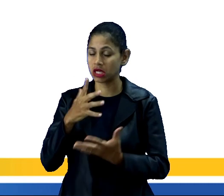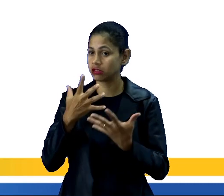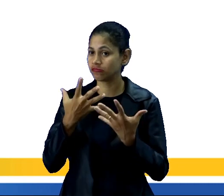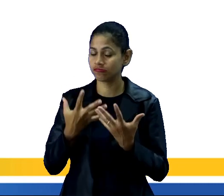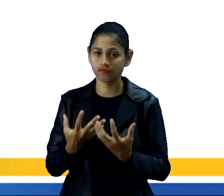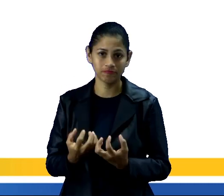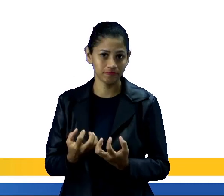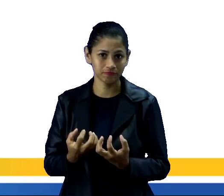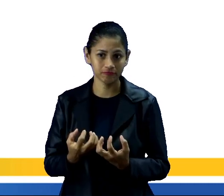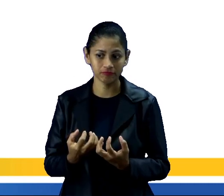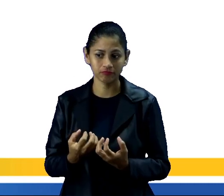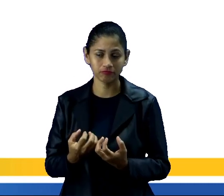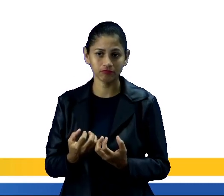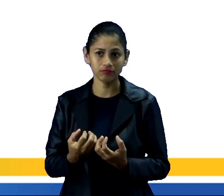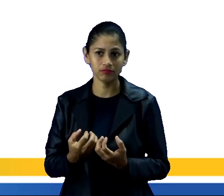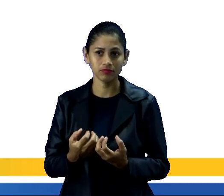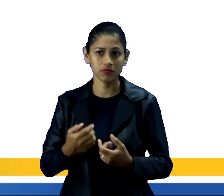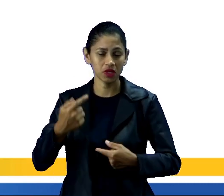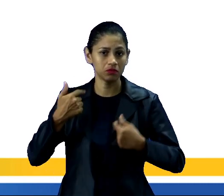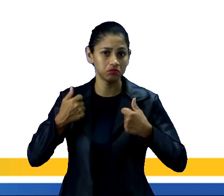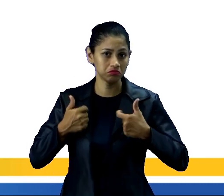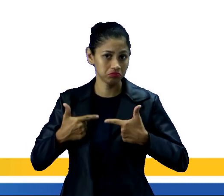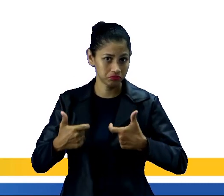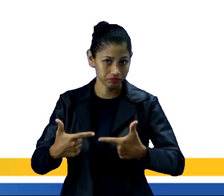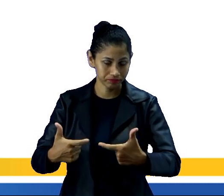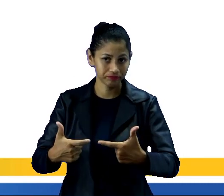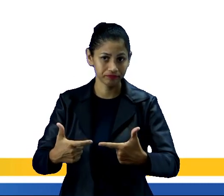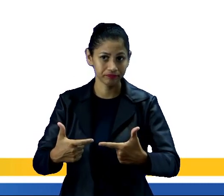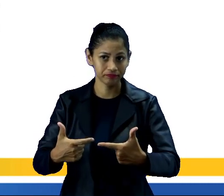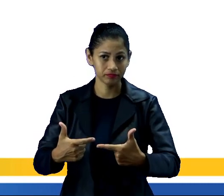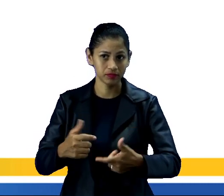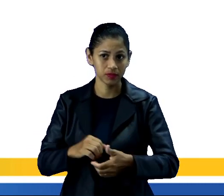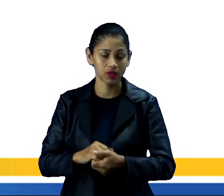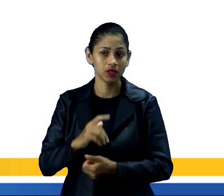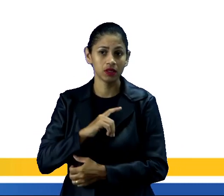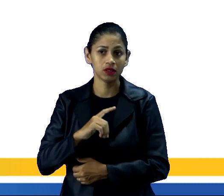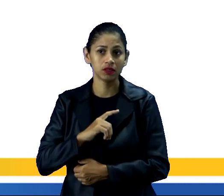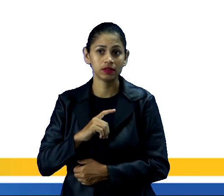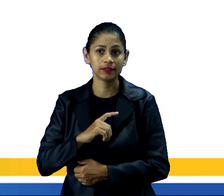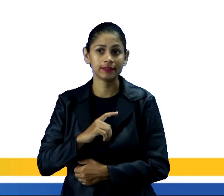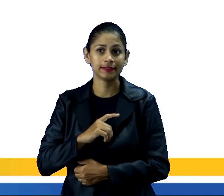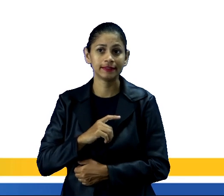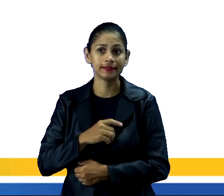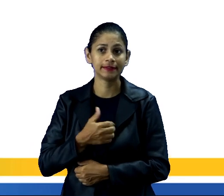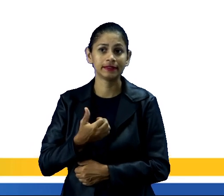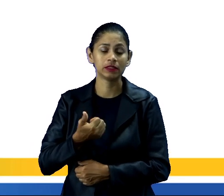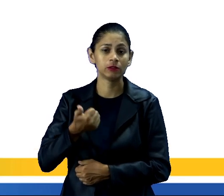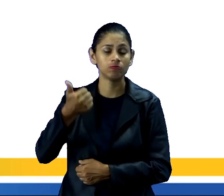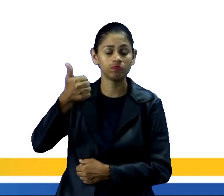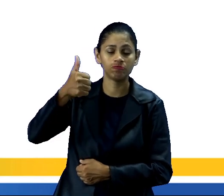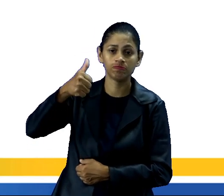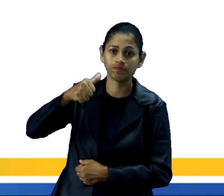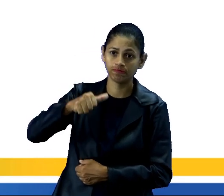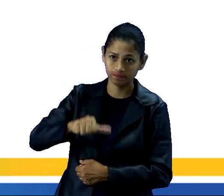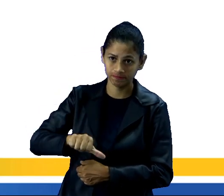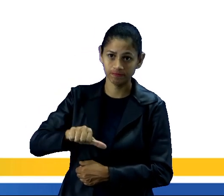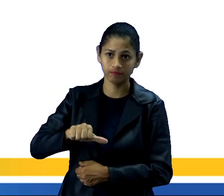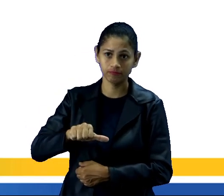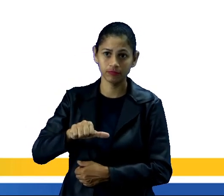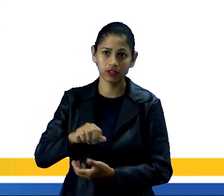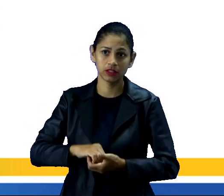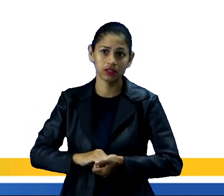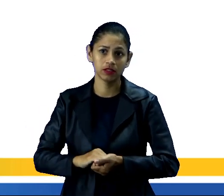pela Tríplice Entente, né, caso entrasse na guerra. E aí a gente tem a ascensão do Benito Mussolini, né, que